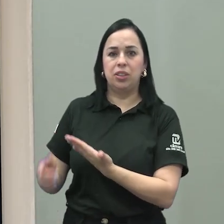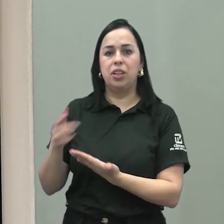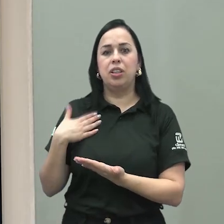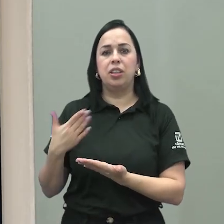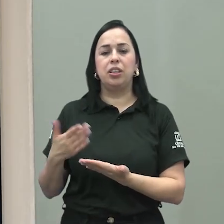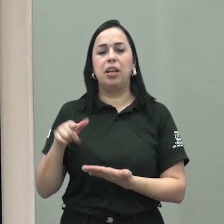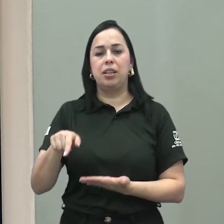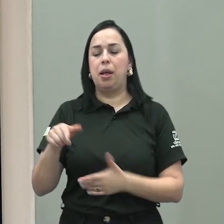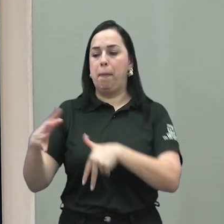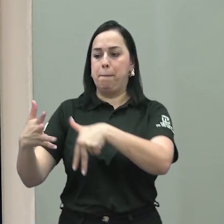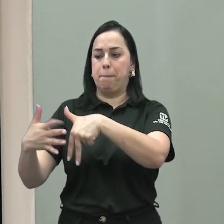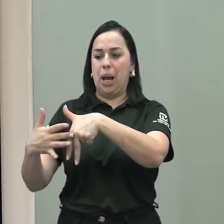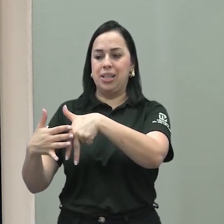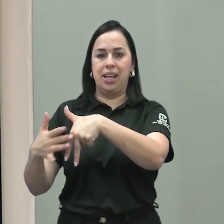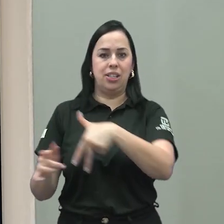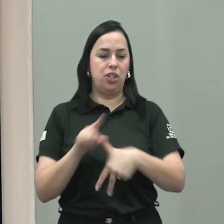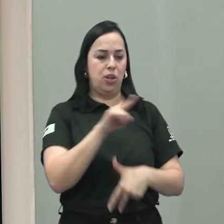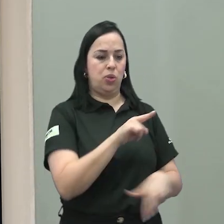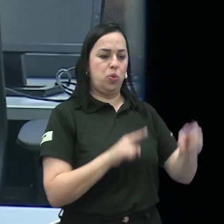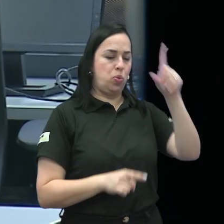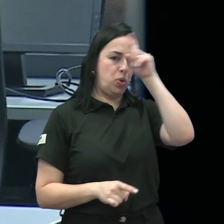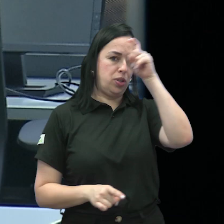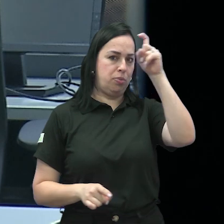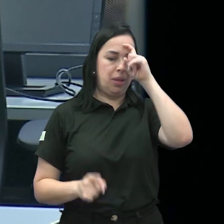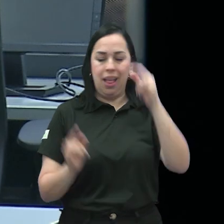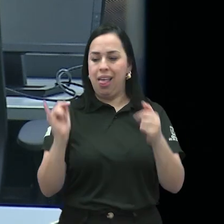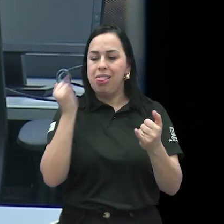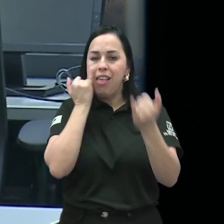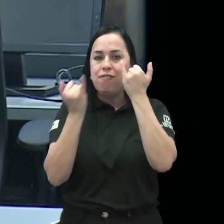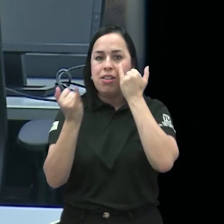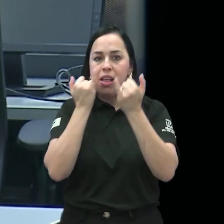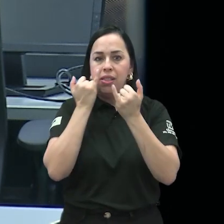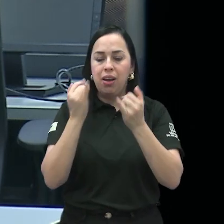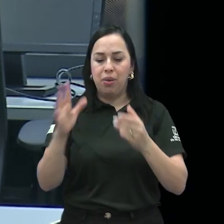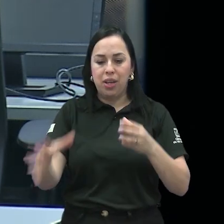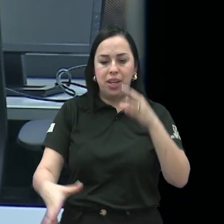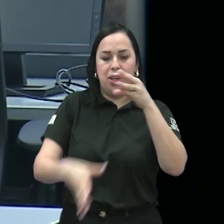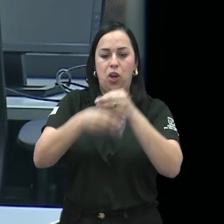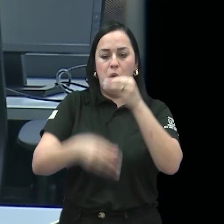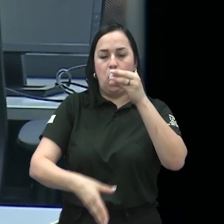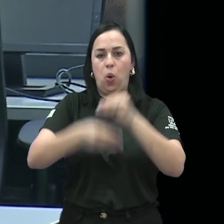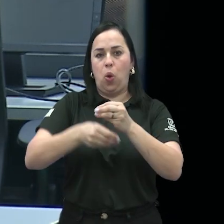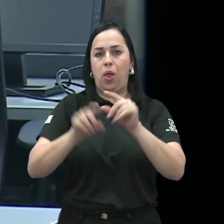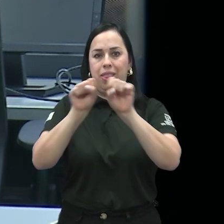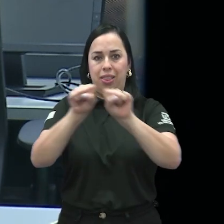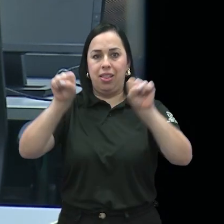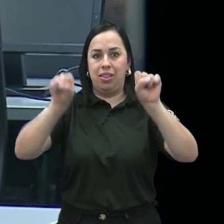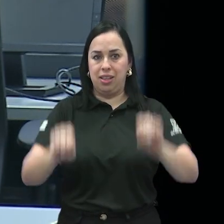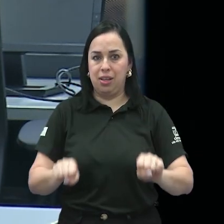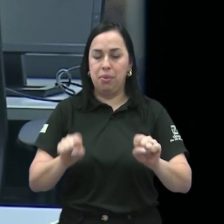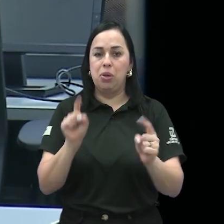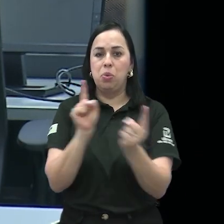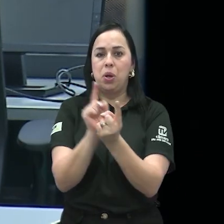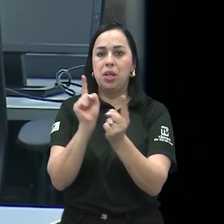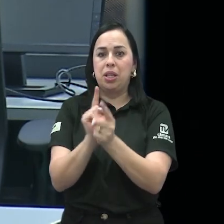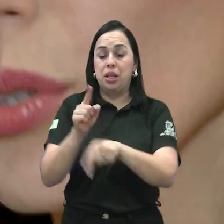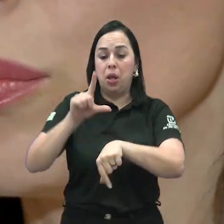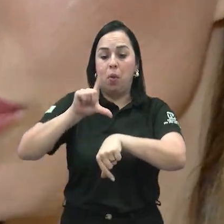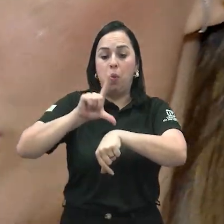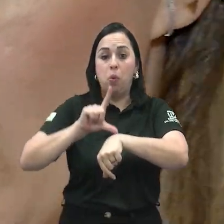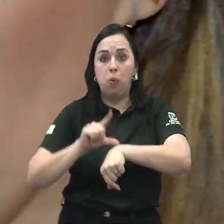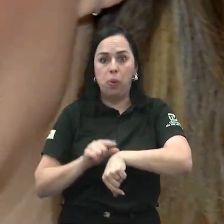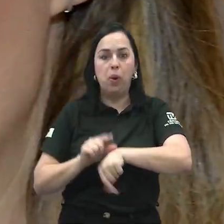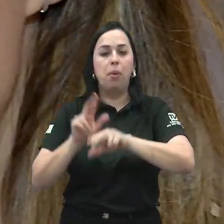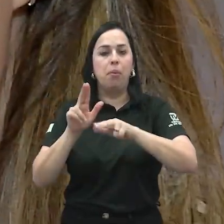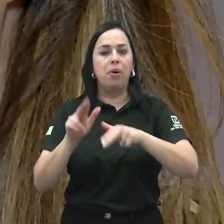conecta informações entre pacientes e hospitais e usa um banco de dados para otimizar tempo de atendimento nas consultas.